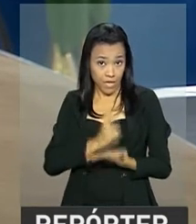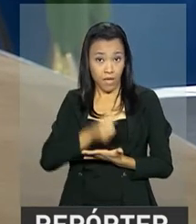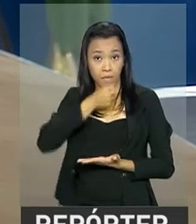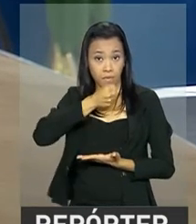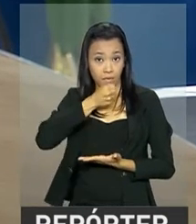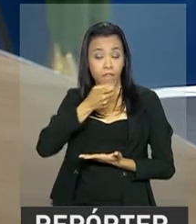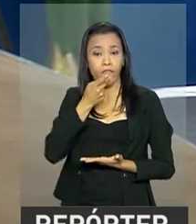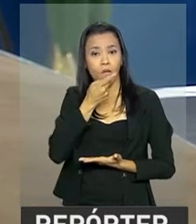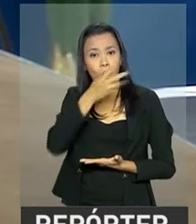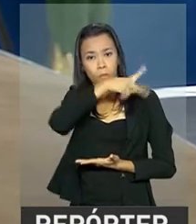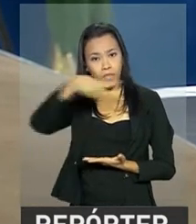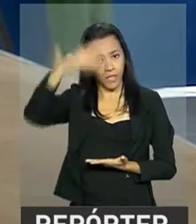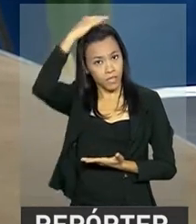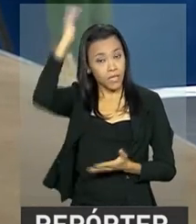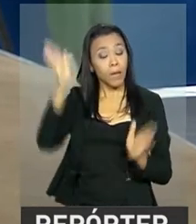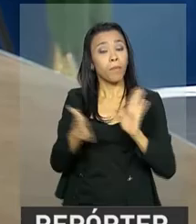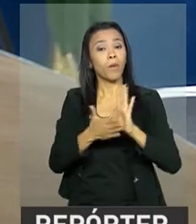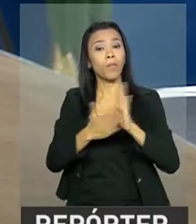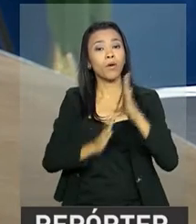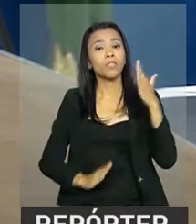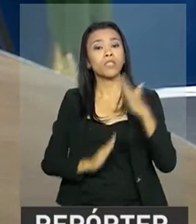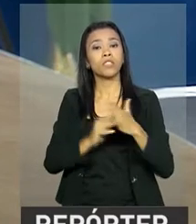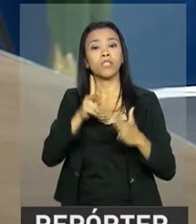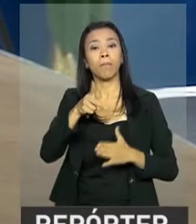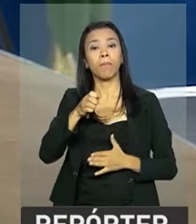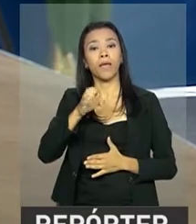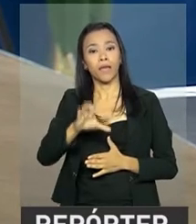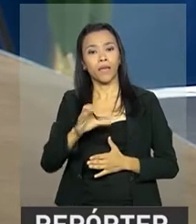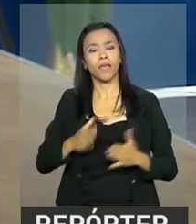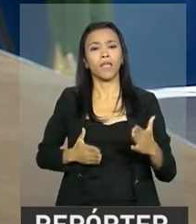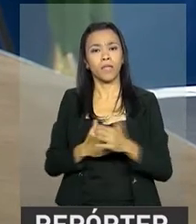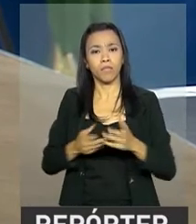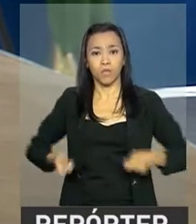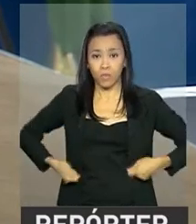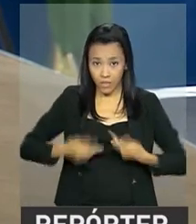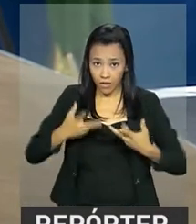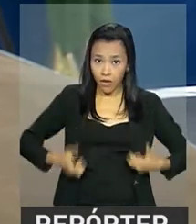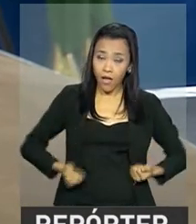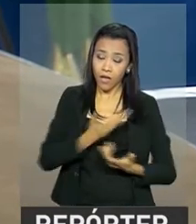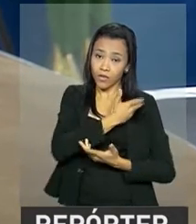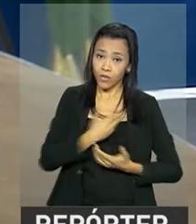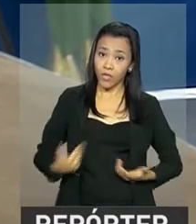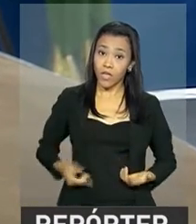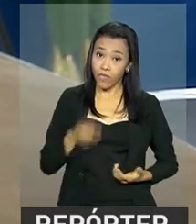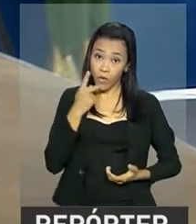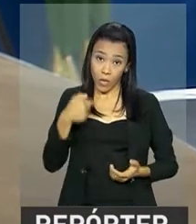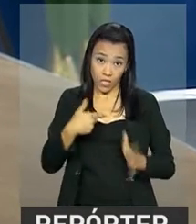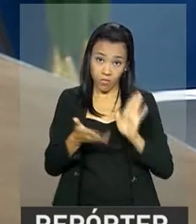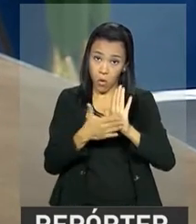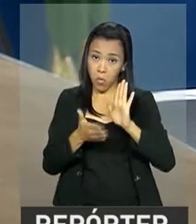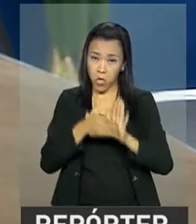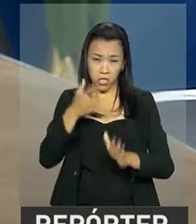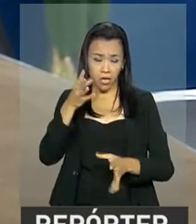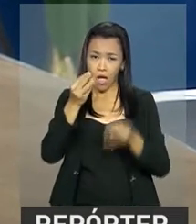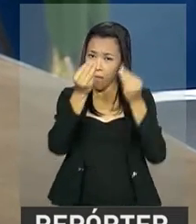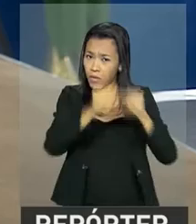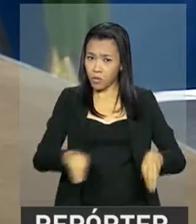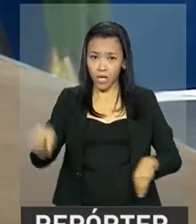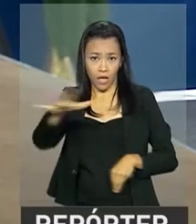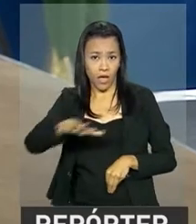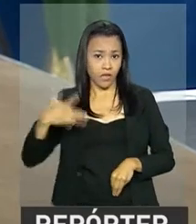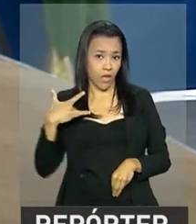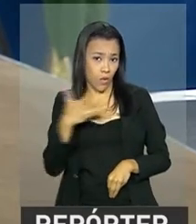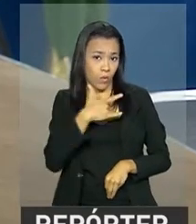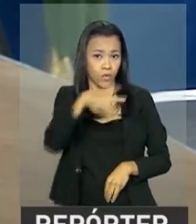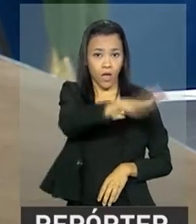da aprovação da proposta de emenda à constituição que coloca um teto para aumento dos gastos e disse que essa proposta não vai prejudicar nem saúde nem educação